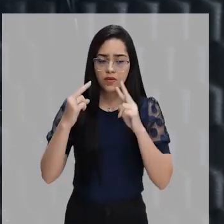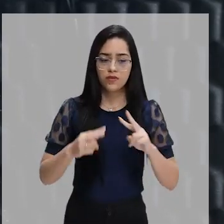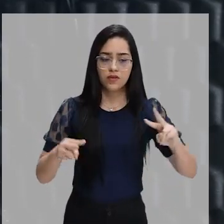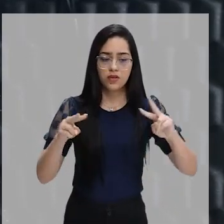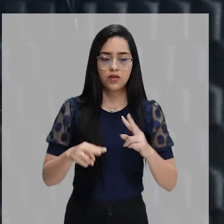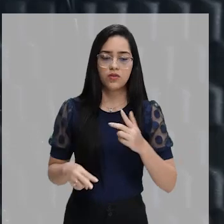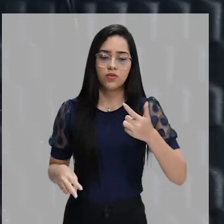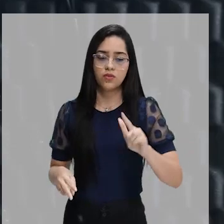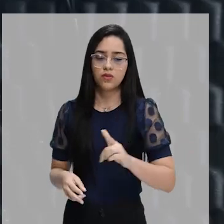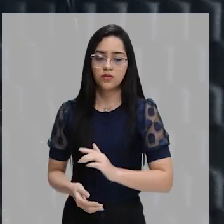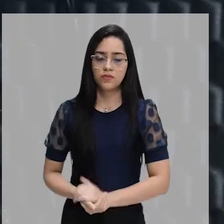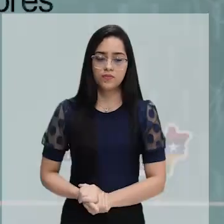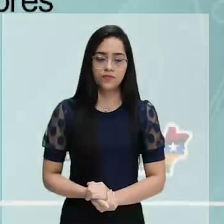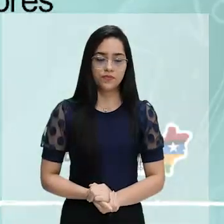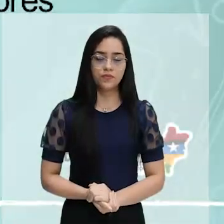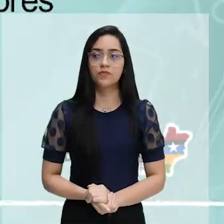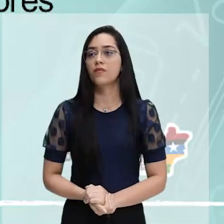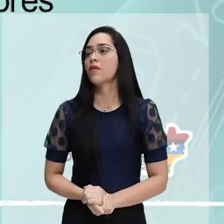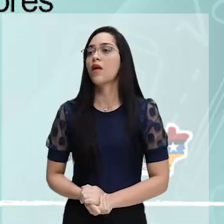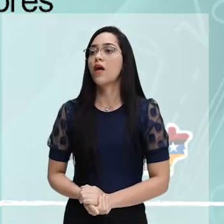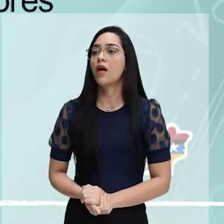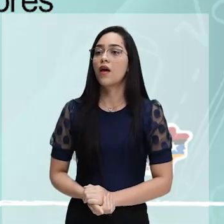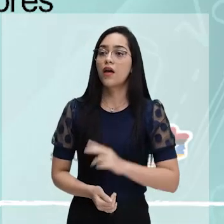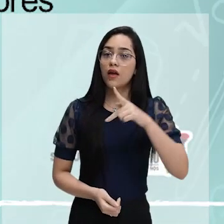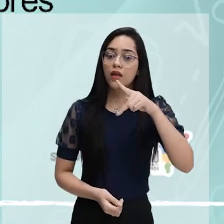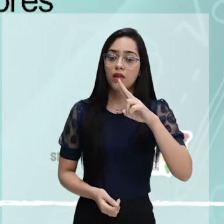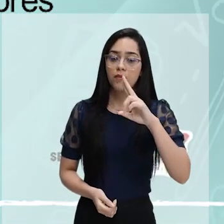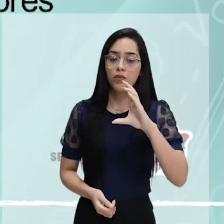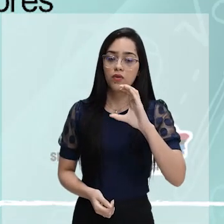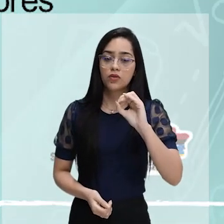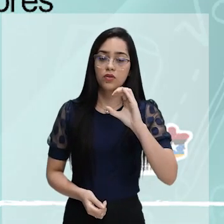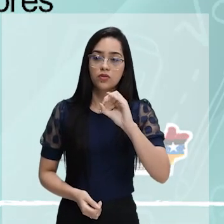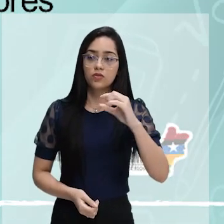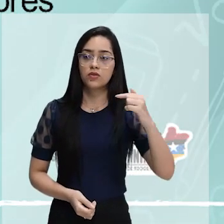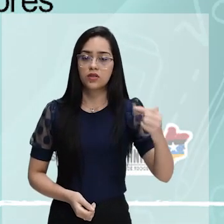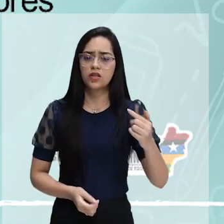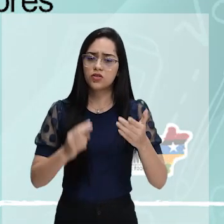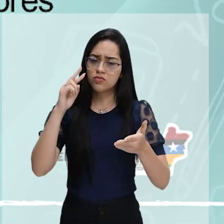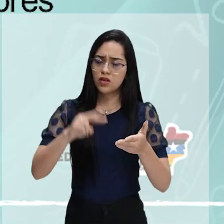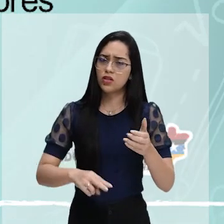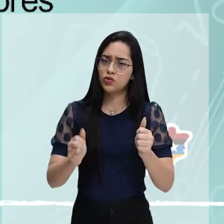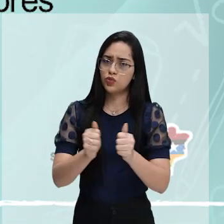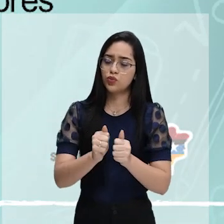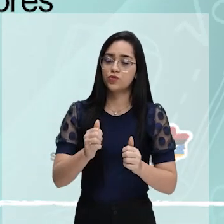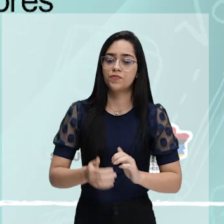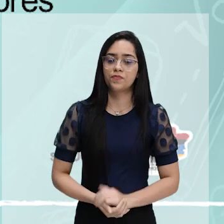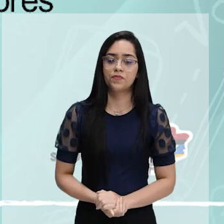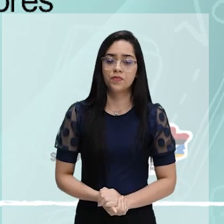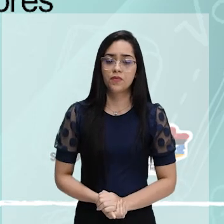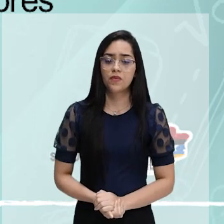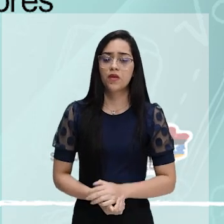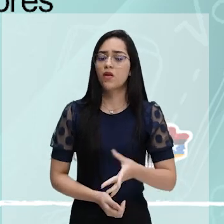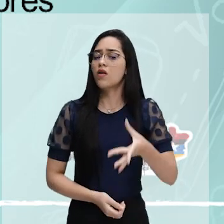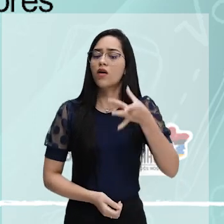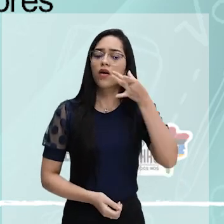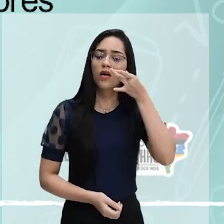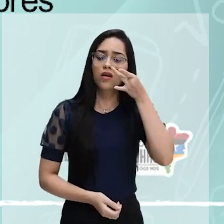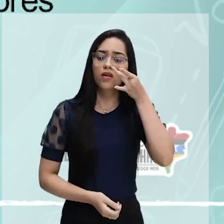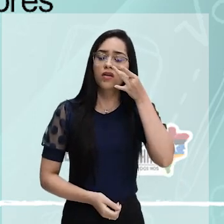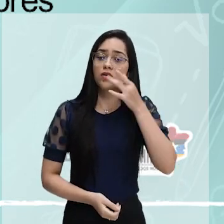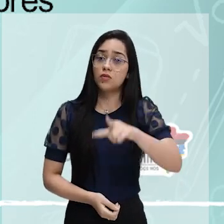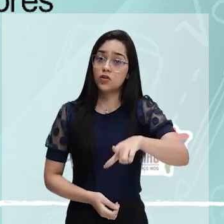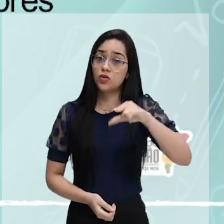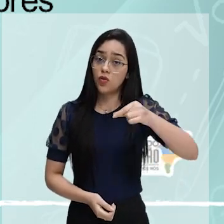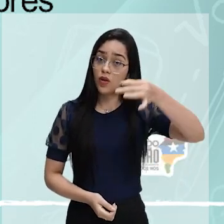questão. Ela é da PUC de 2007. Leia aí comigo. Sobre o realismo,